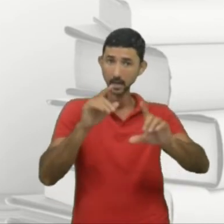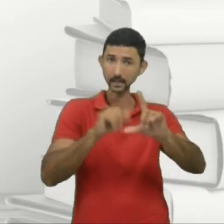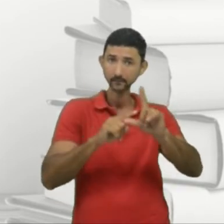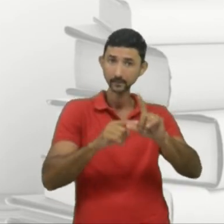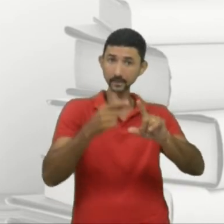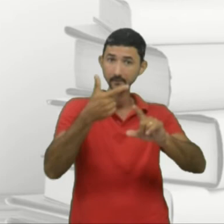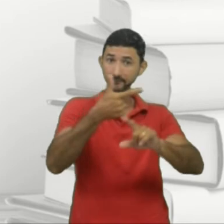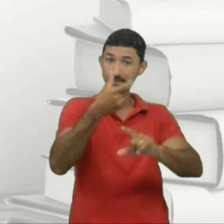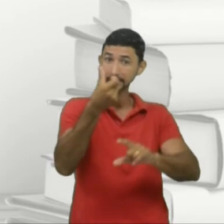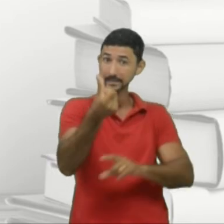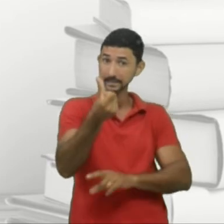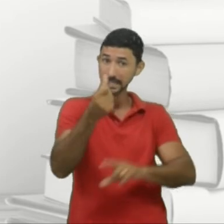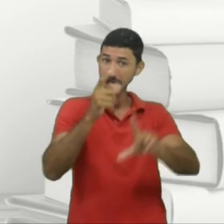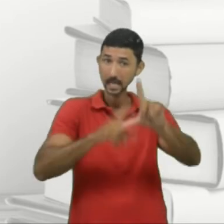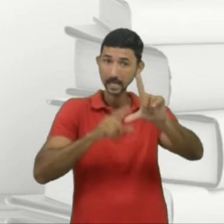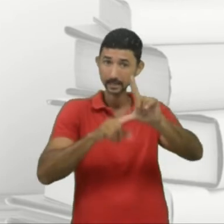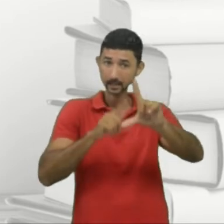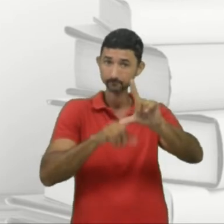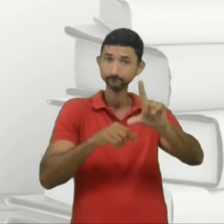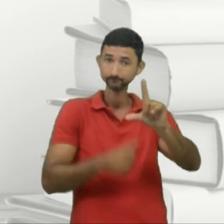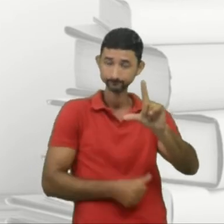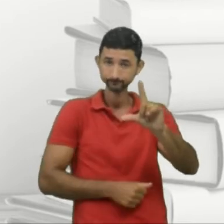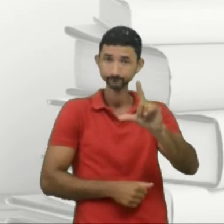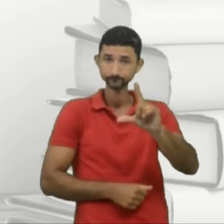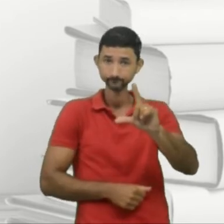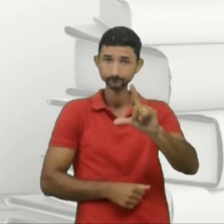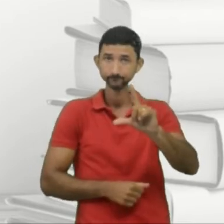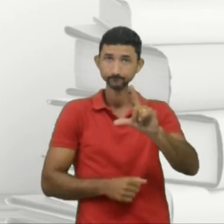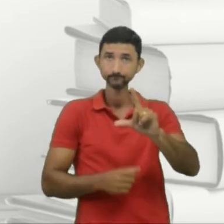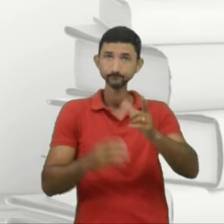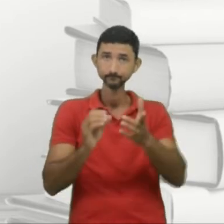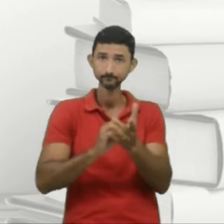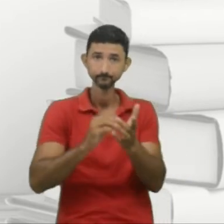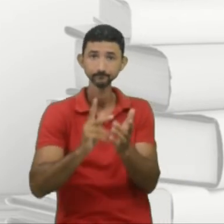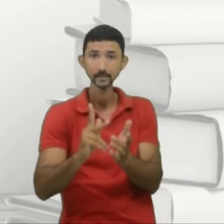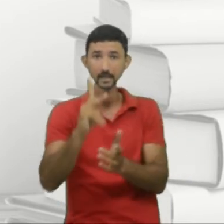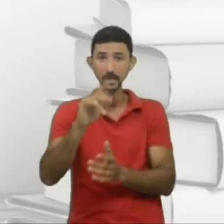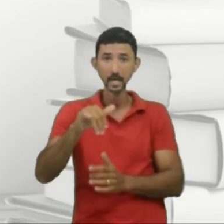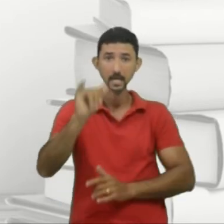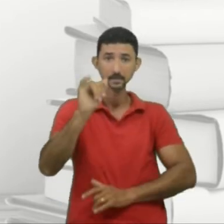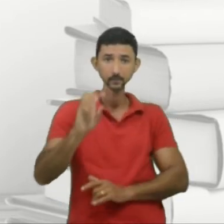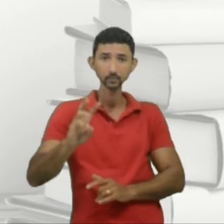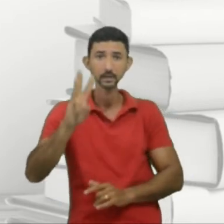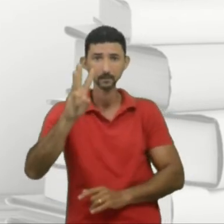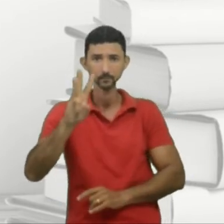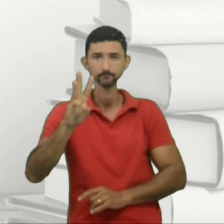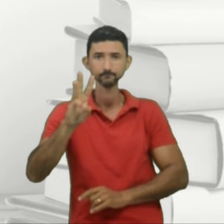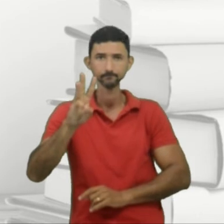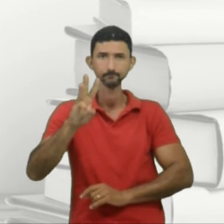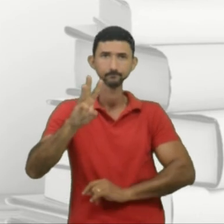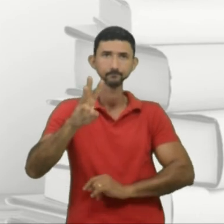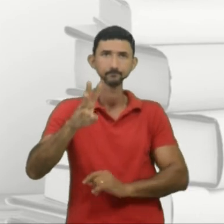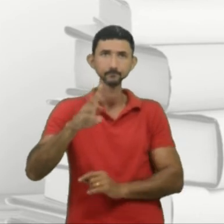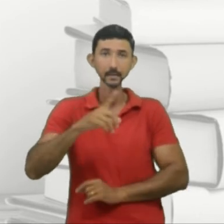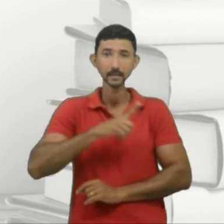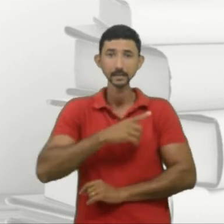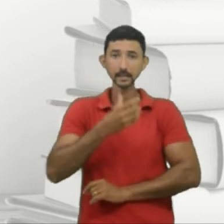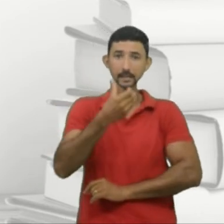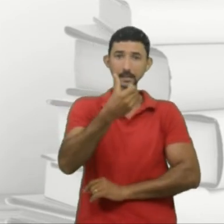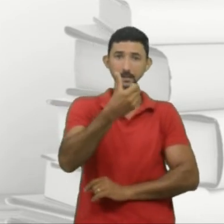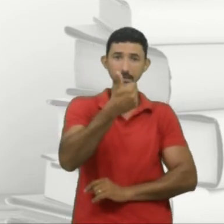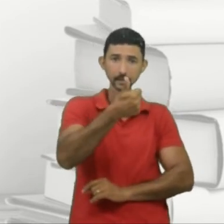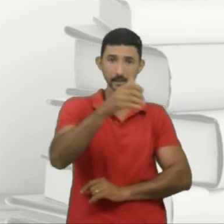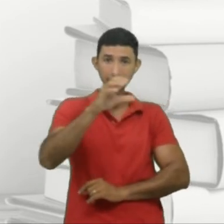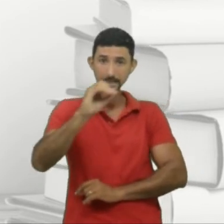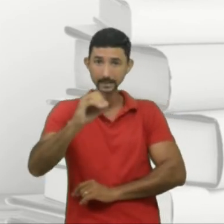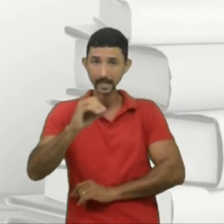de 26 letras, certo? Agora incluindo K, Y e W. E temos 10 algarismos, não